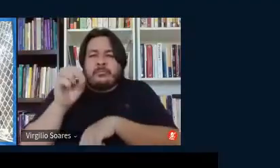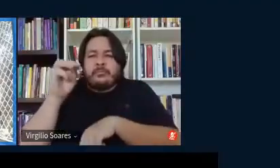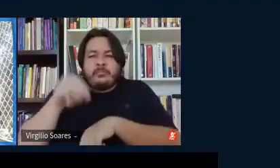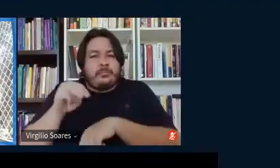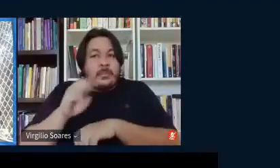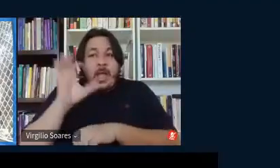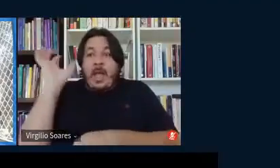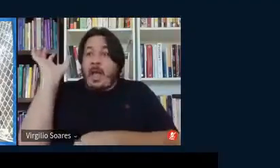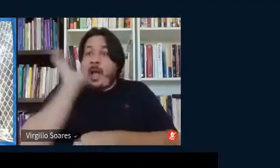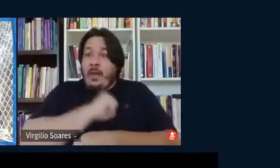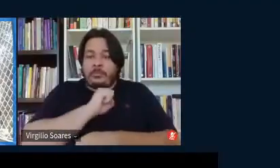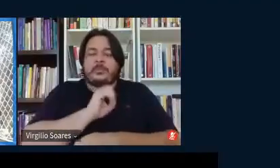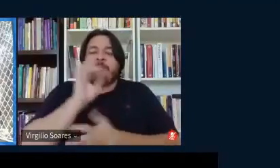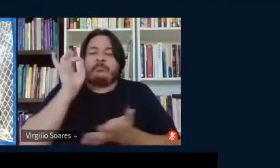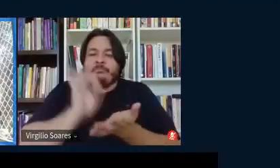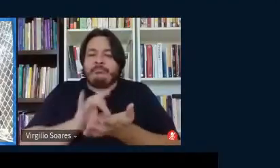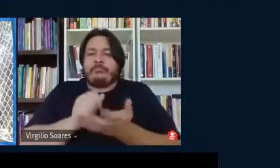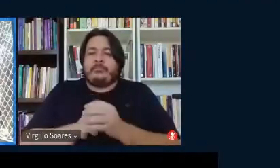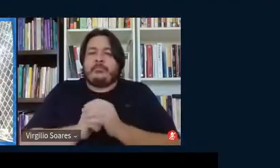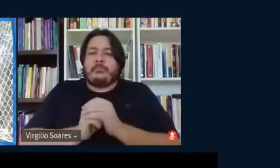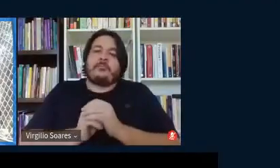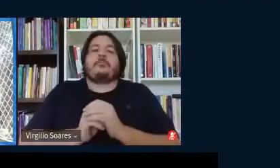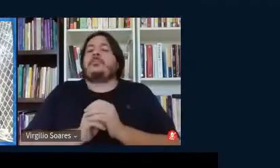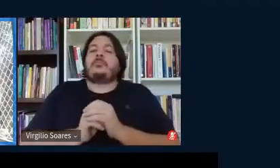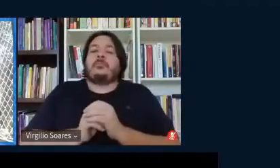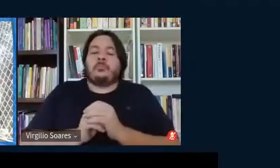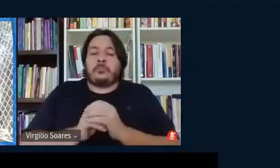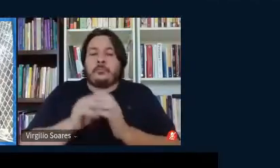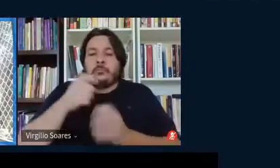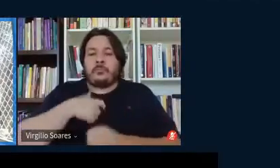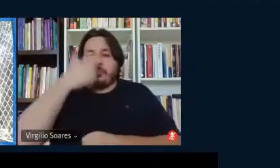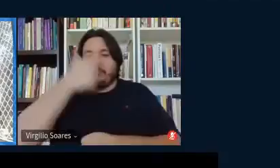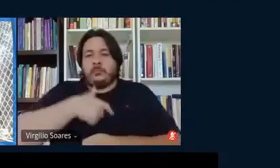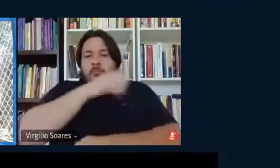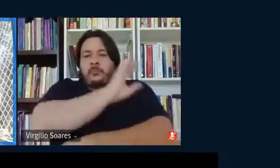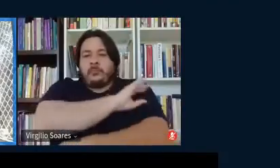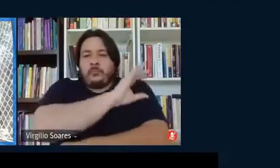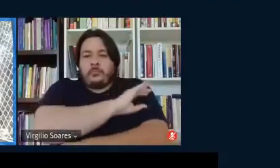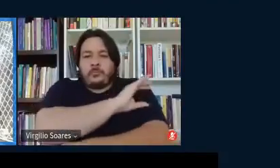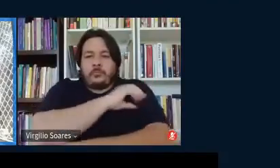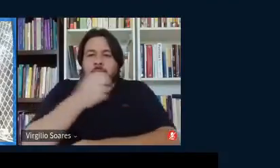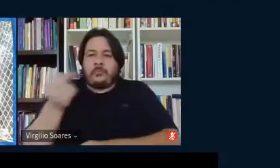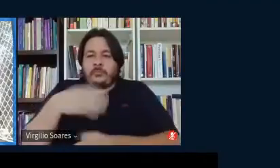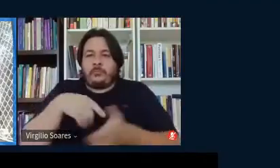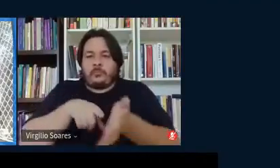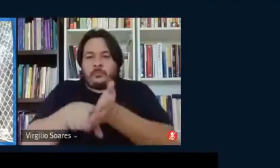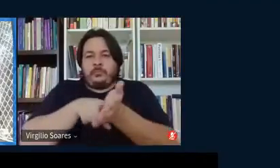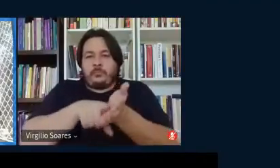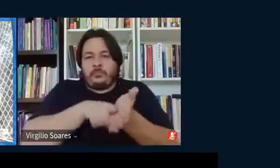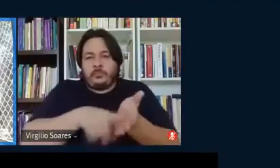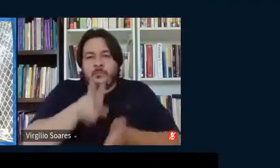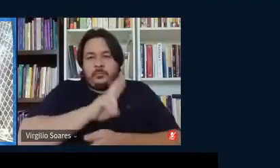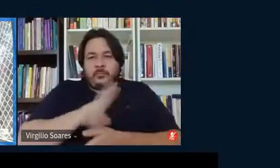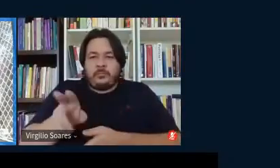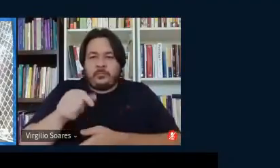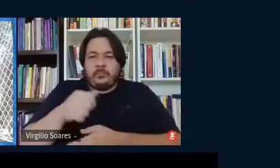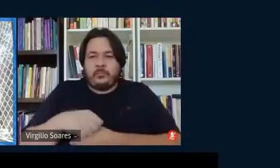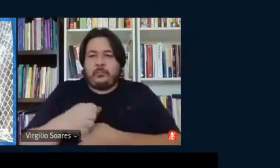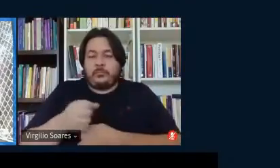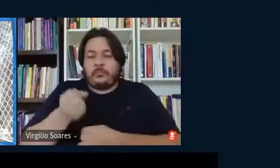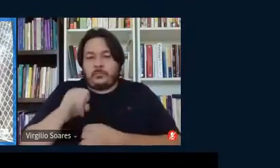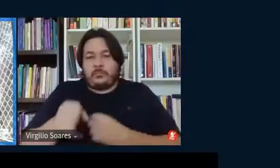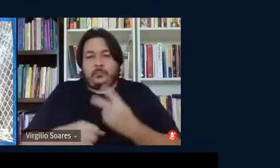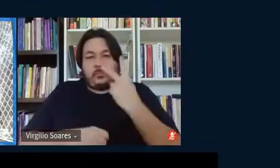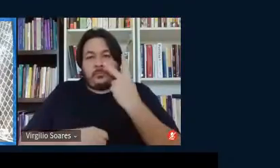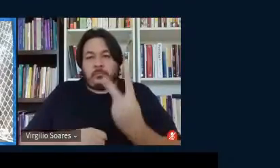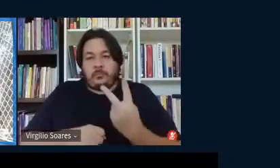coisa muito rápida, mas, então, eu sou coordenadora dessa nova pesquisa, que se chama Quando Duas Epidemias Se